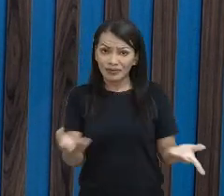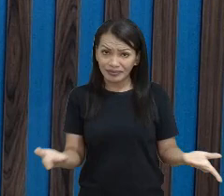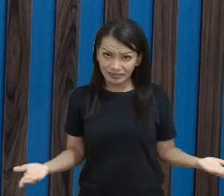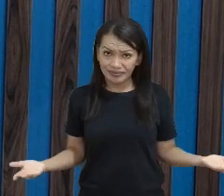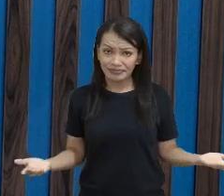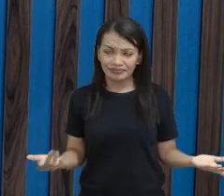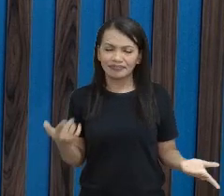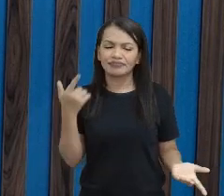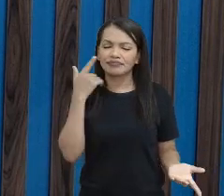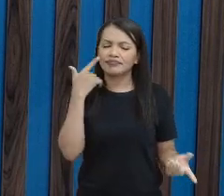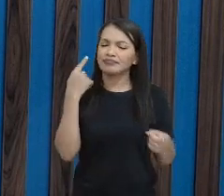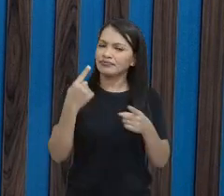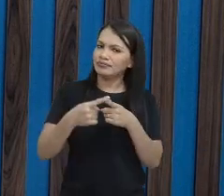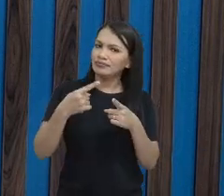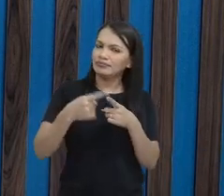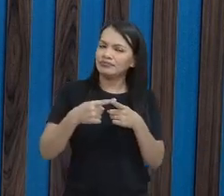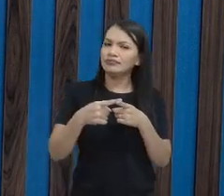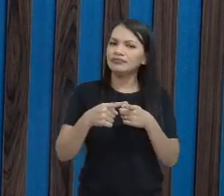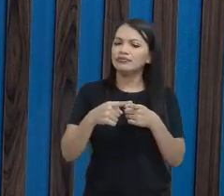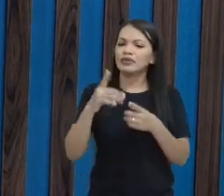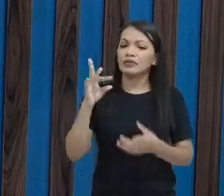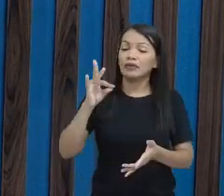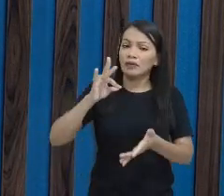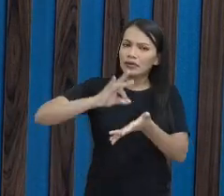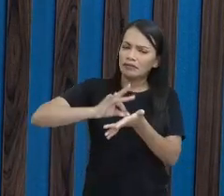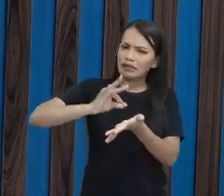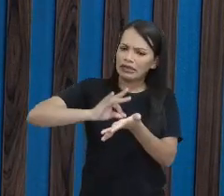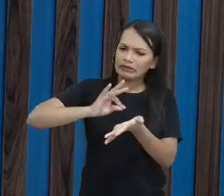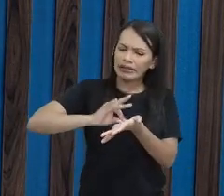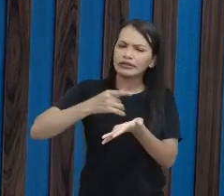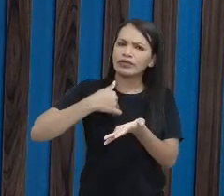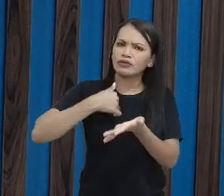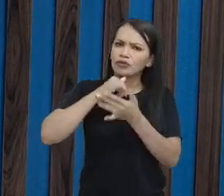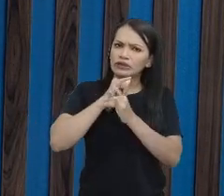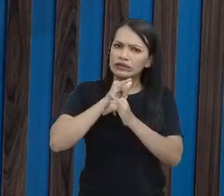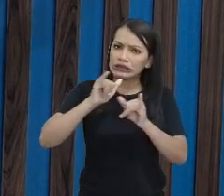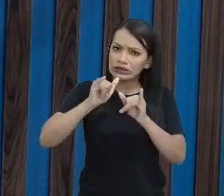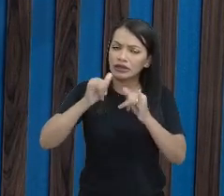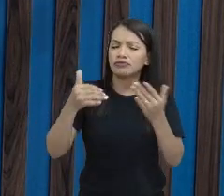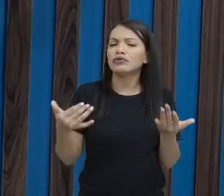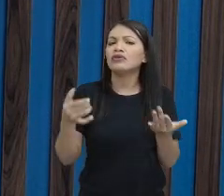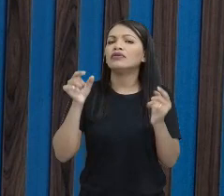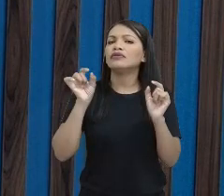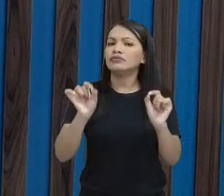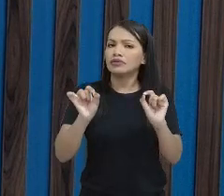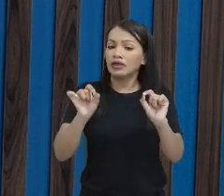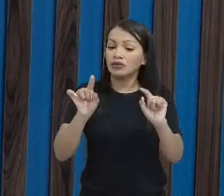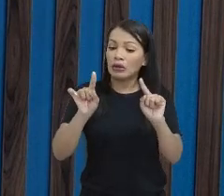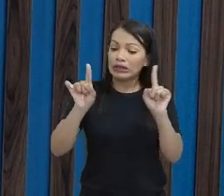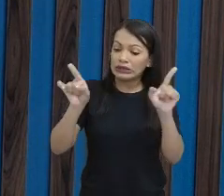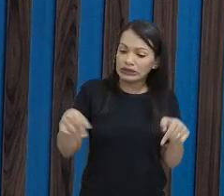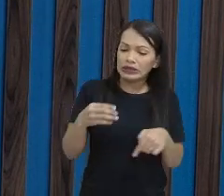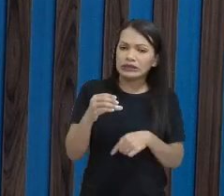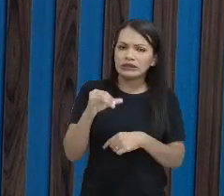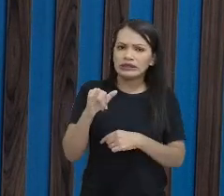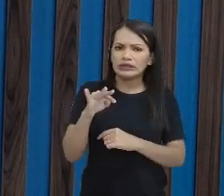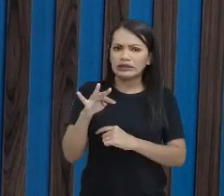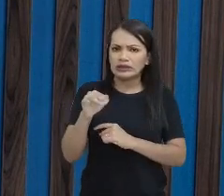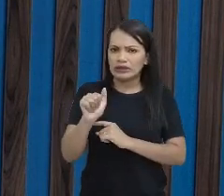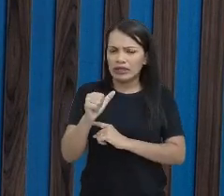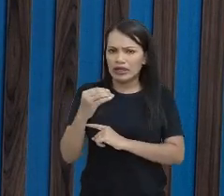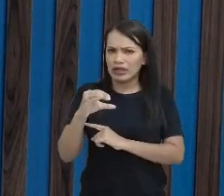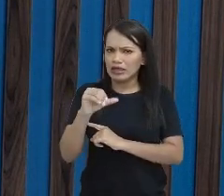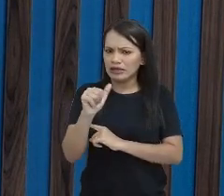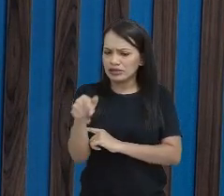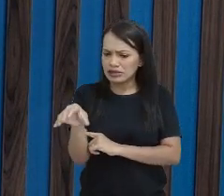para confirmar o que eu estou dizendo sobre intertextualidade. E isso é a citação. Não se preocupem que a gente vai ter